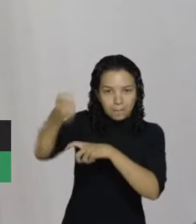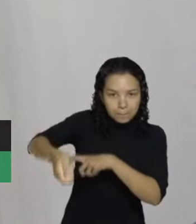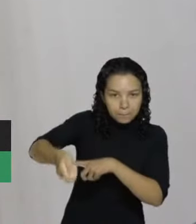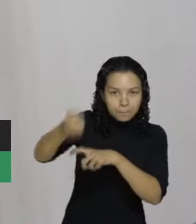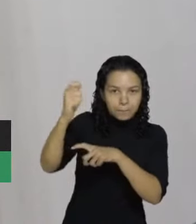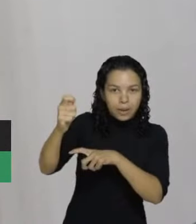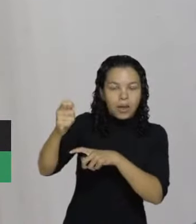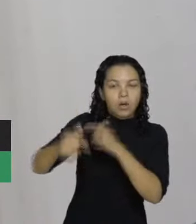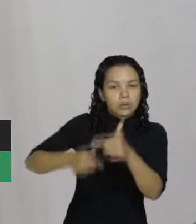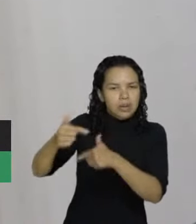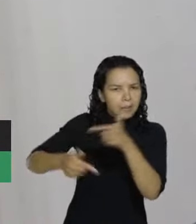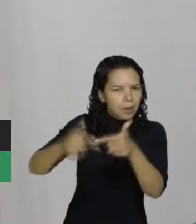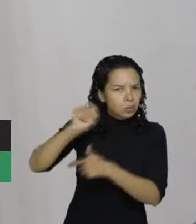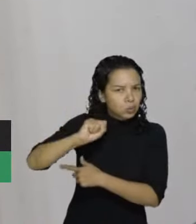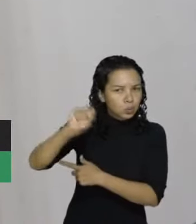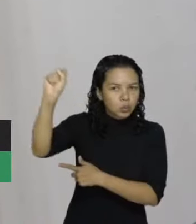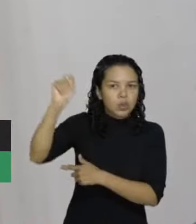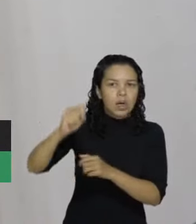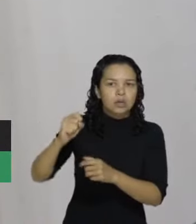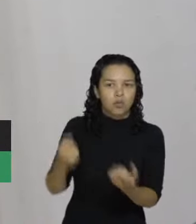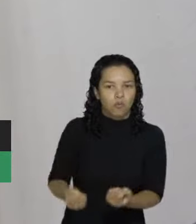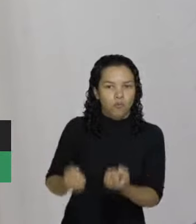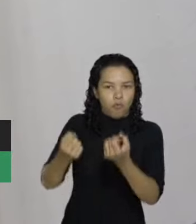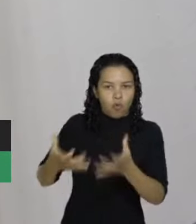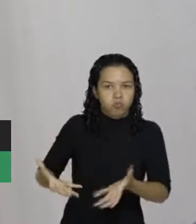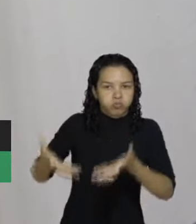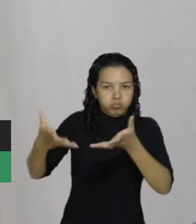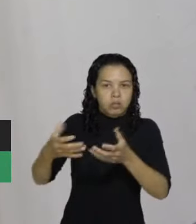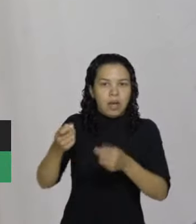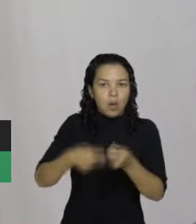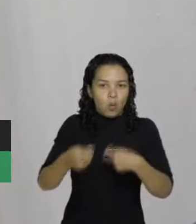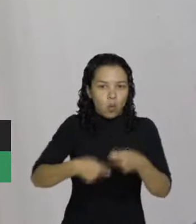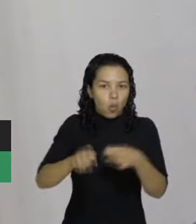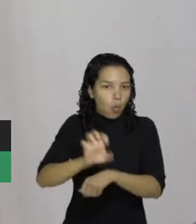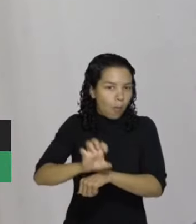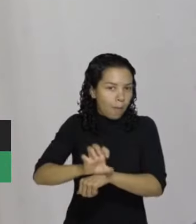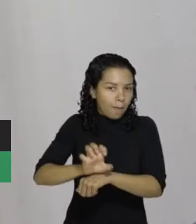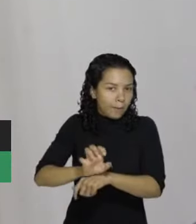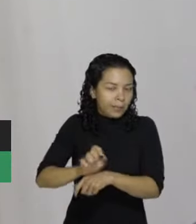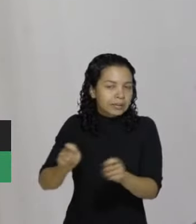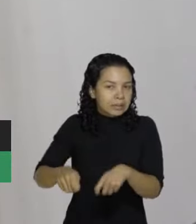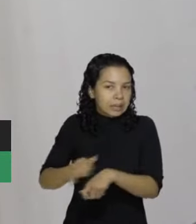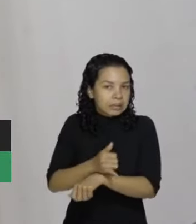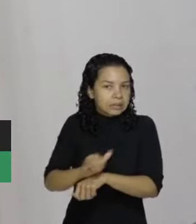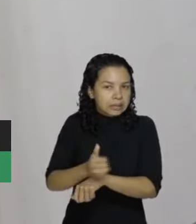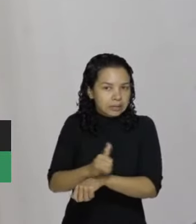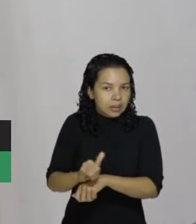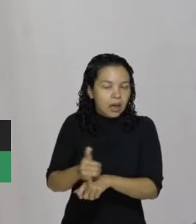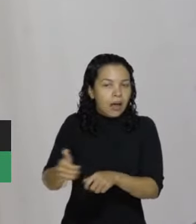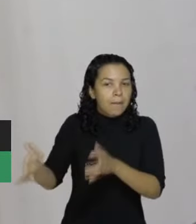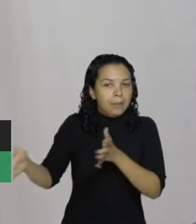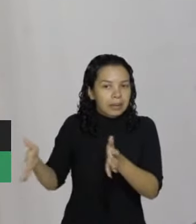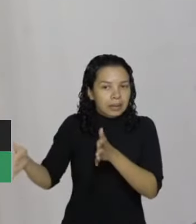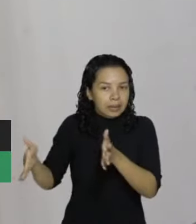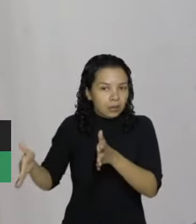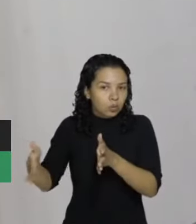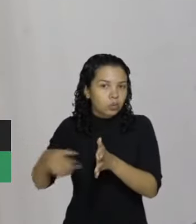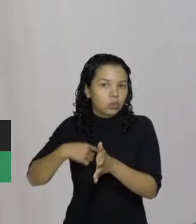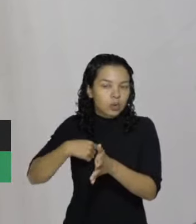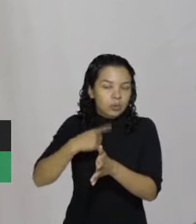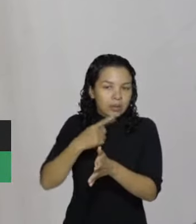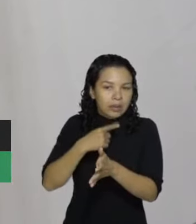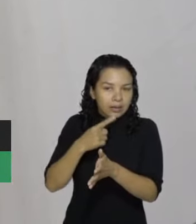um verdadeiro sucesso, fortalecendo a economia do nosso estado como alternativa, então, à sazonalidade existente na maricultura.